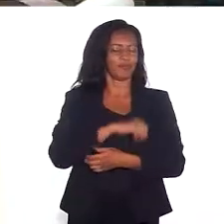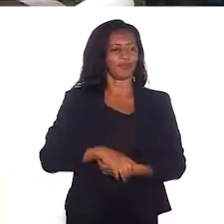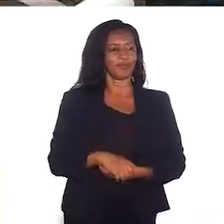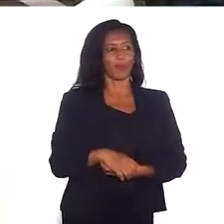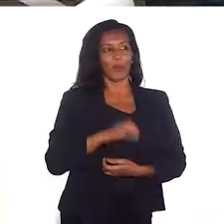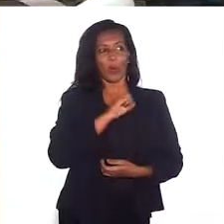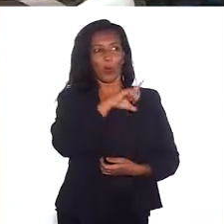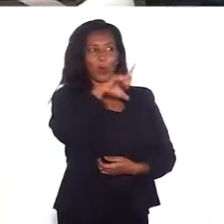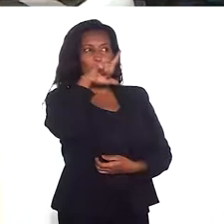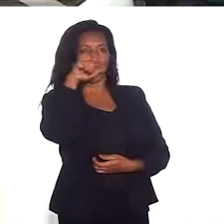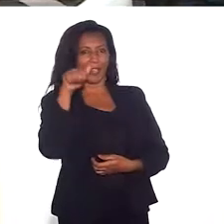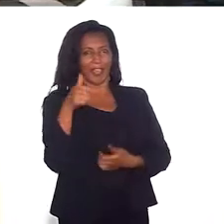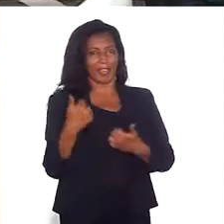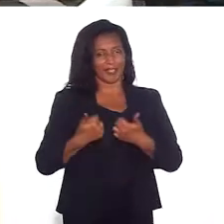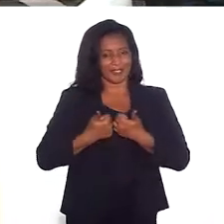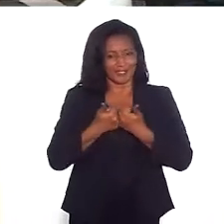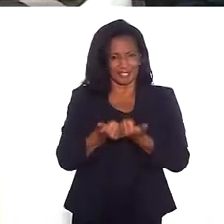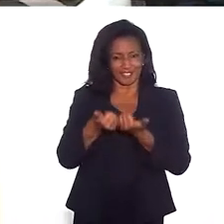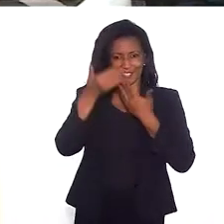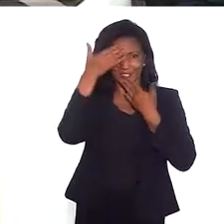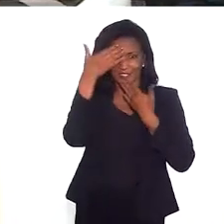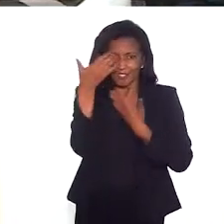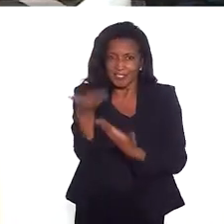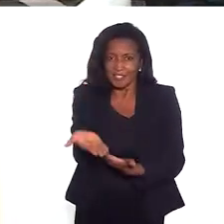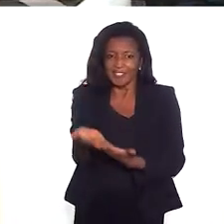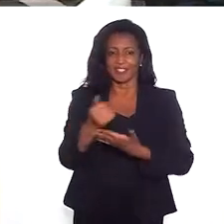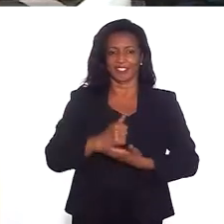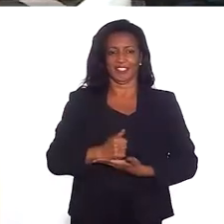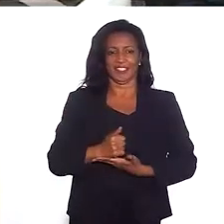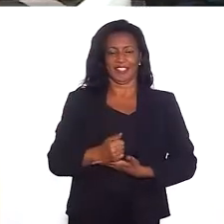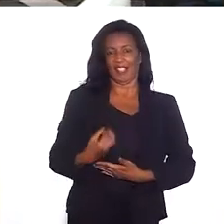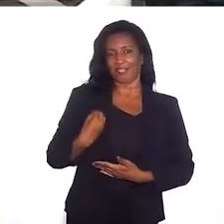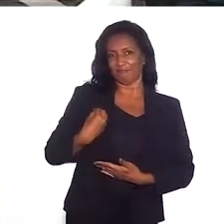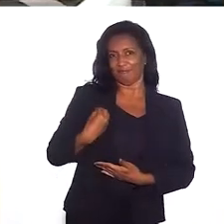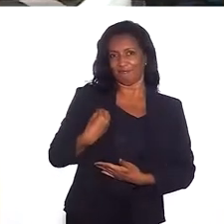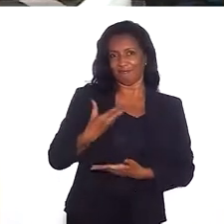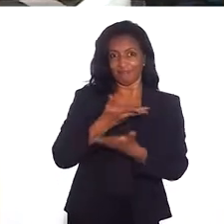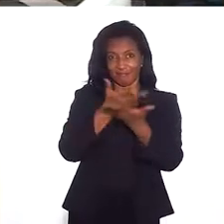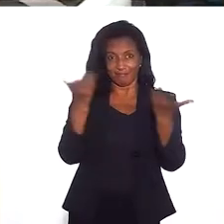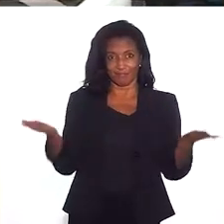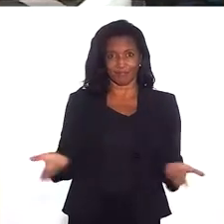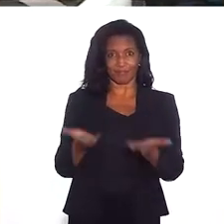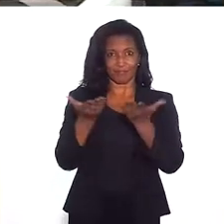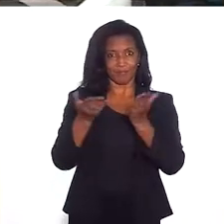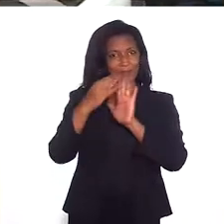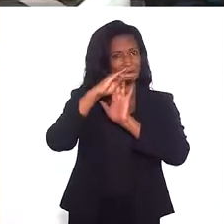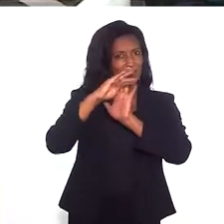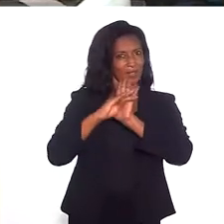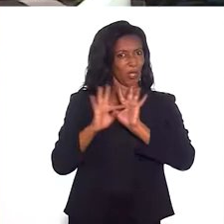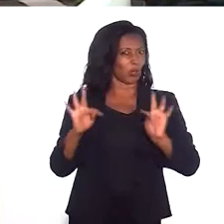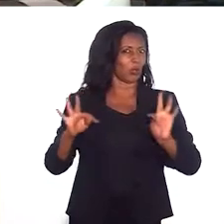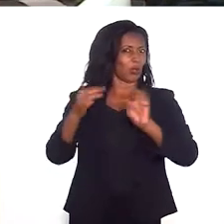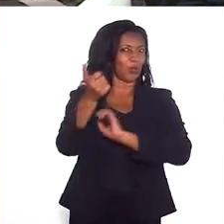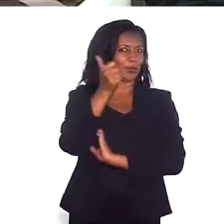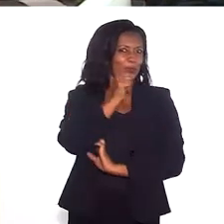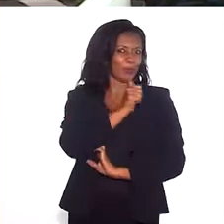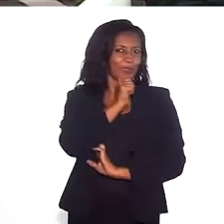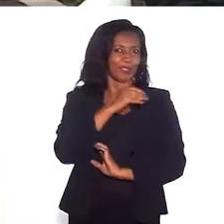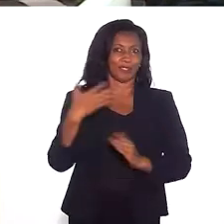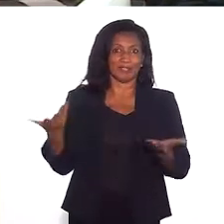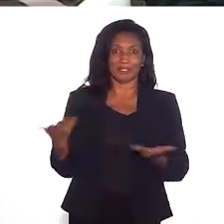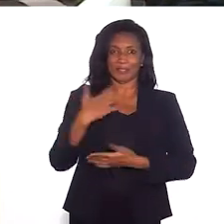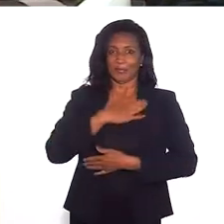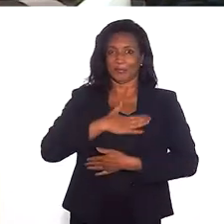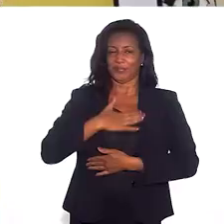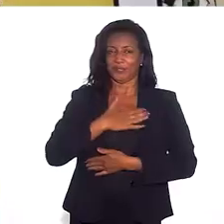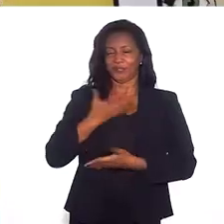Olá! Primeiramente, gostaria de agradecer a presença de vocês aqui no programa Toda Mulher. Sejam